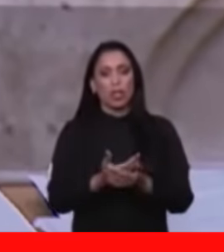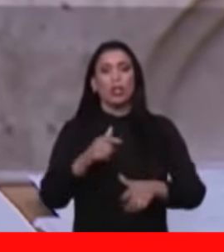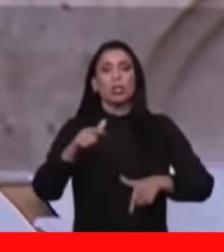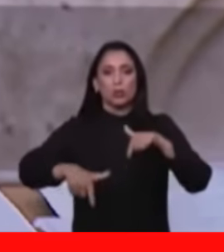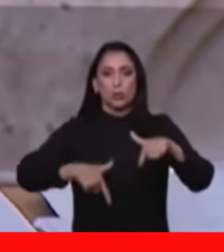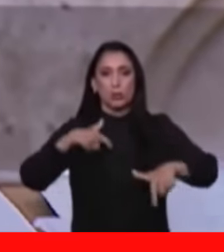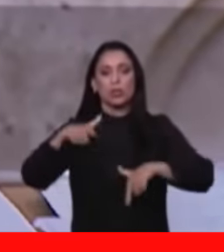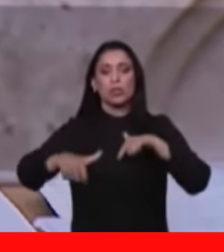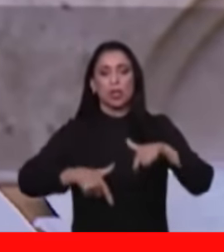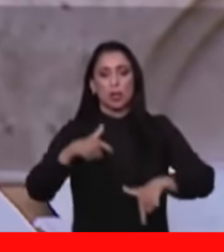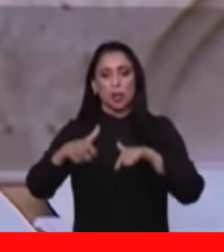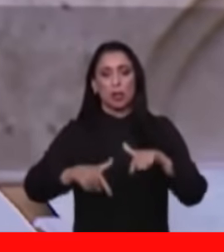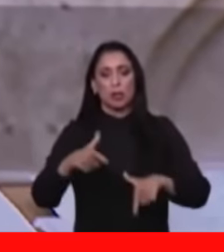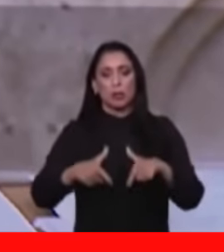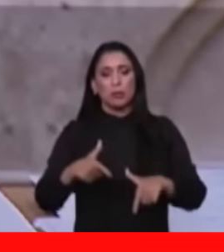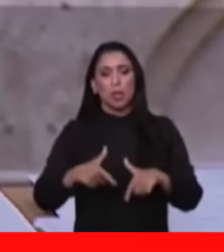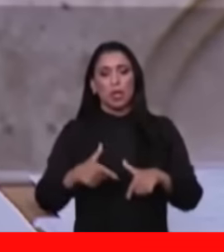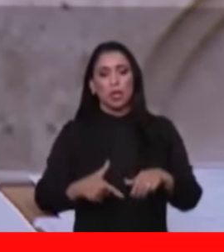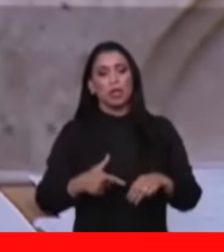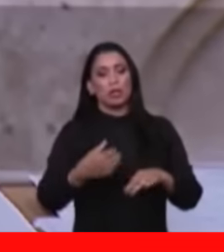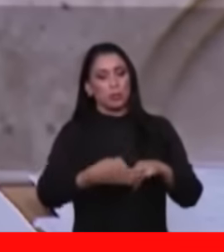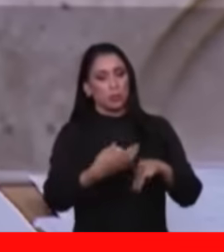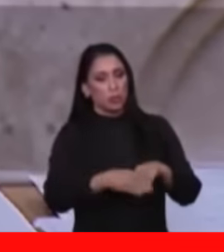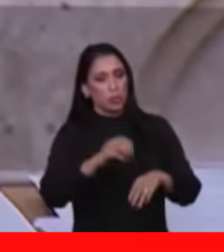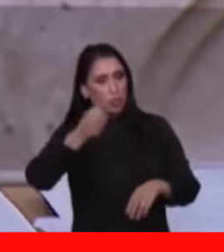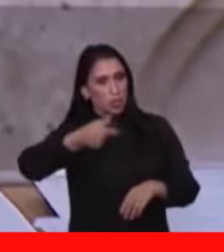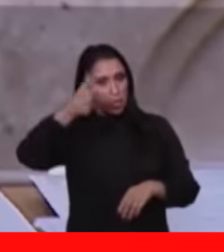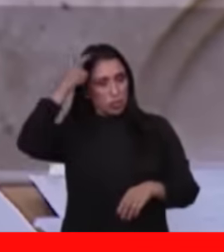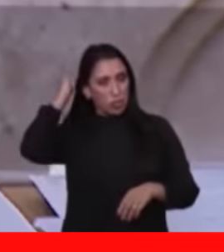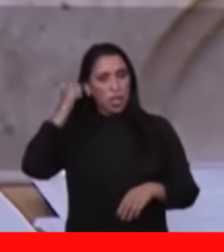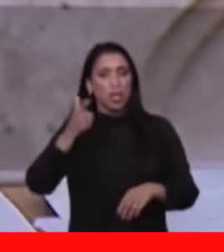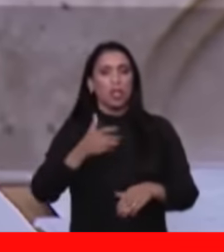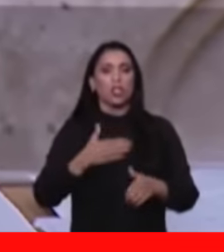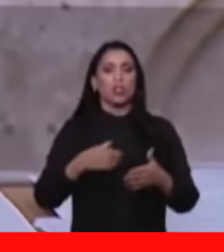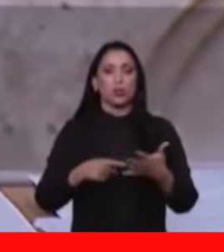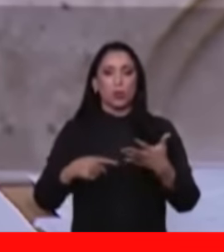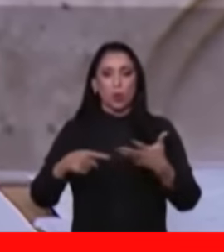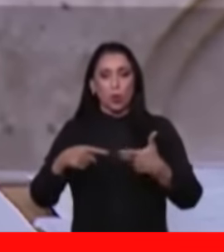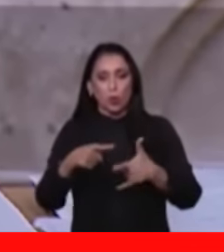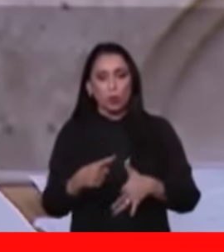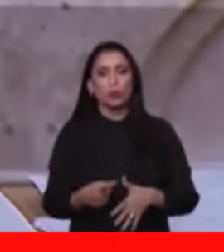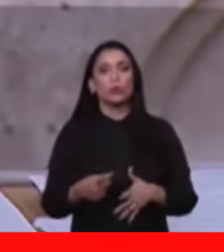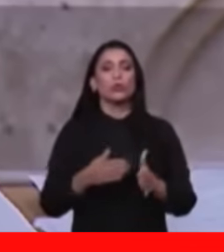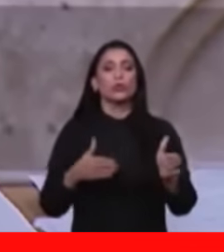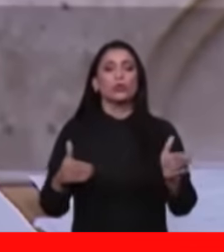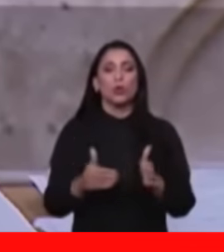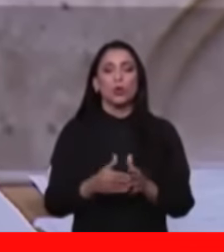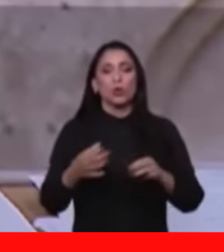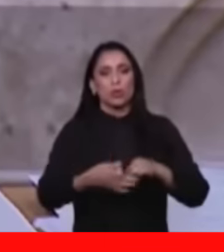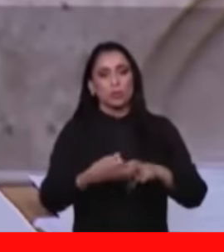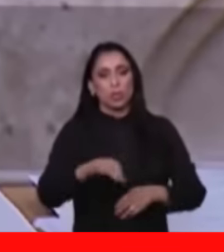dos trabalhos por parte de Vossa Excelência e de todos os ministros componentes do Supremo Tribunal